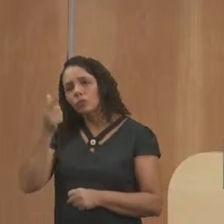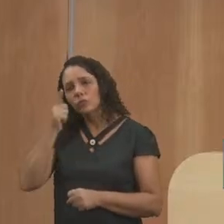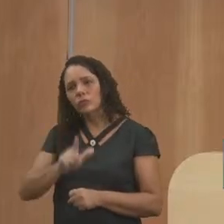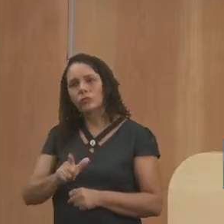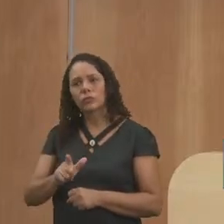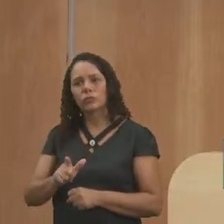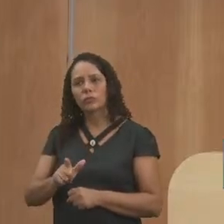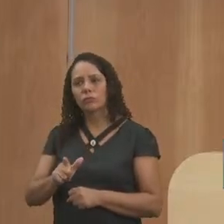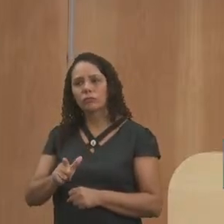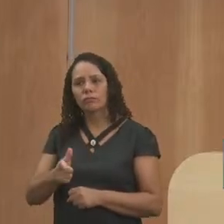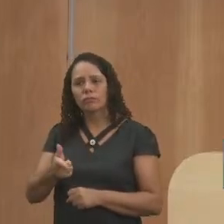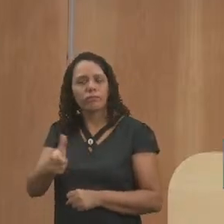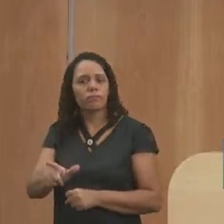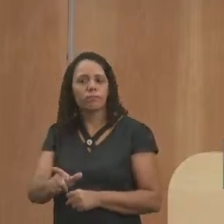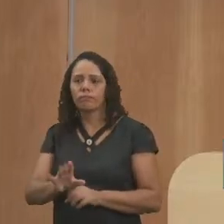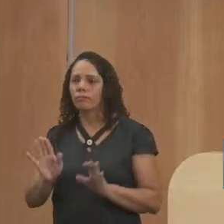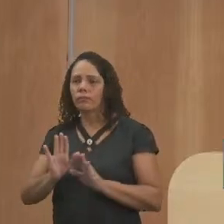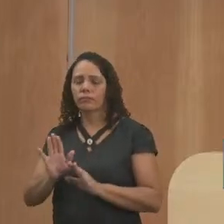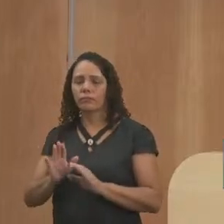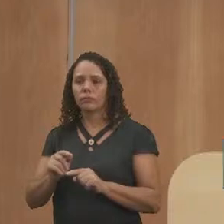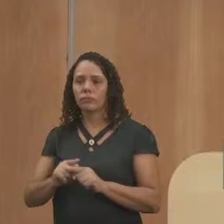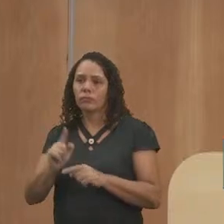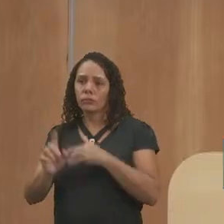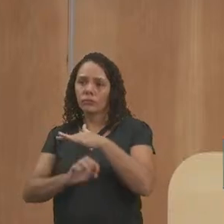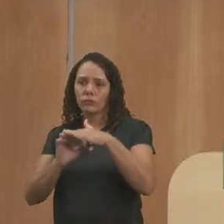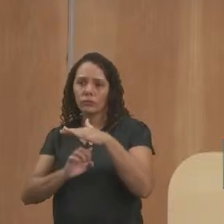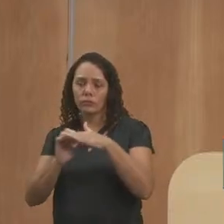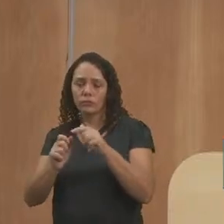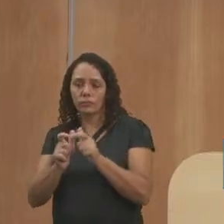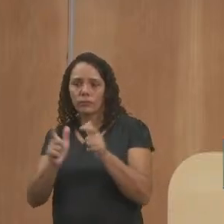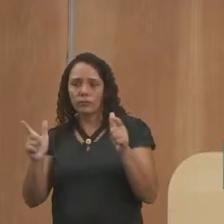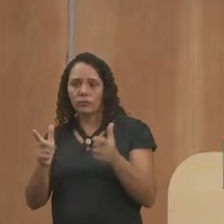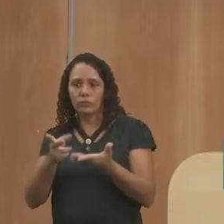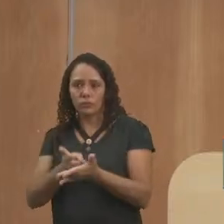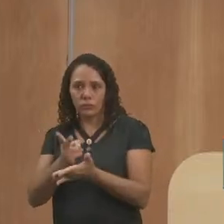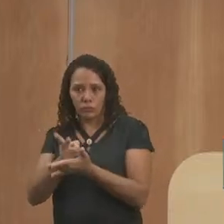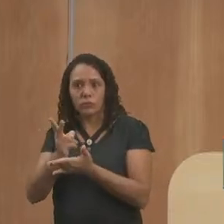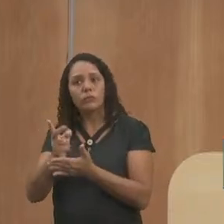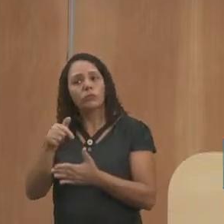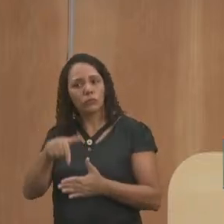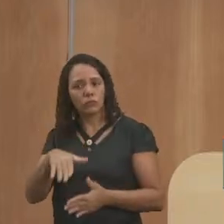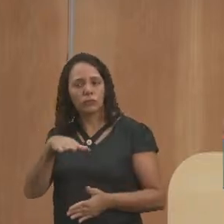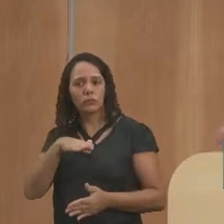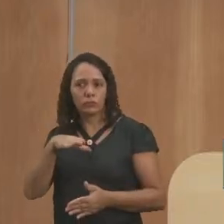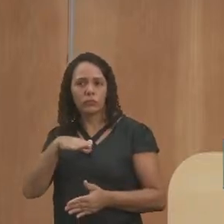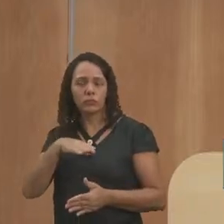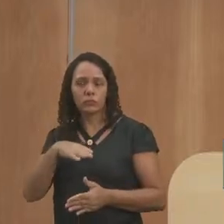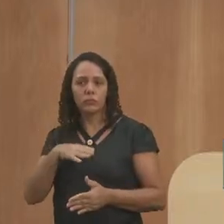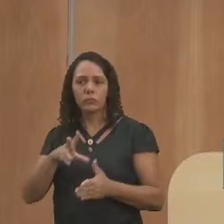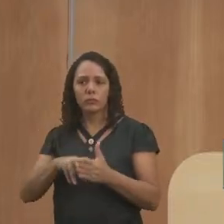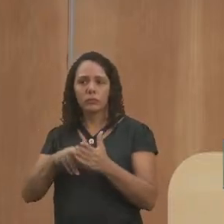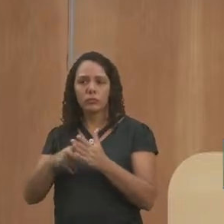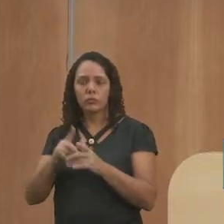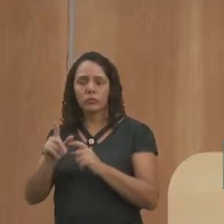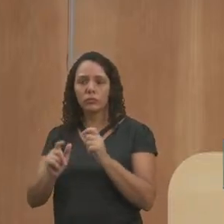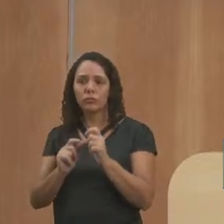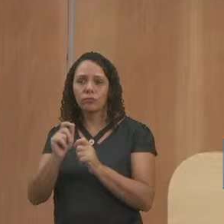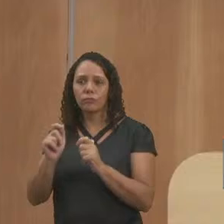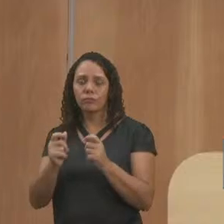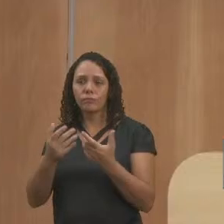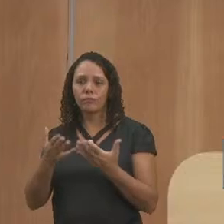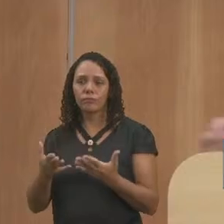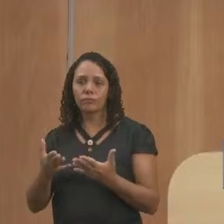perdido grandes empresas, né? Então, é um sinal de que essas empresas não estão aí preenchendo as guias adequadamente,